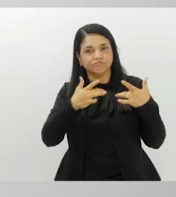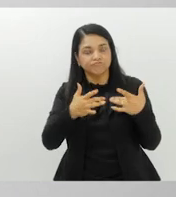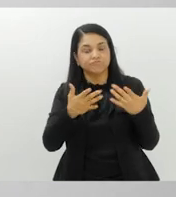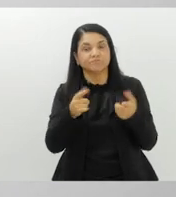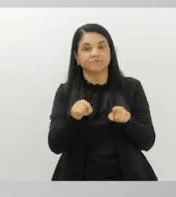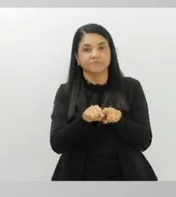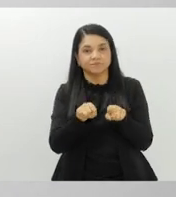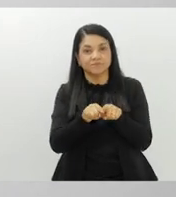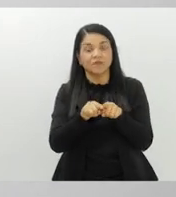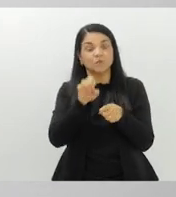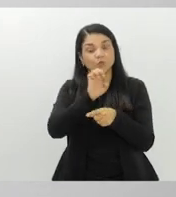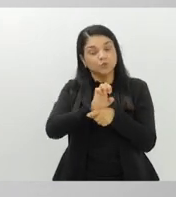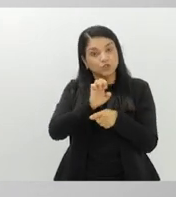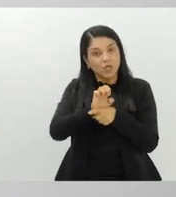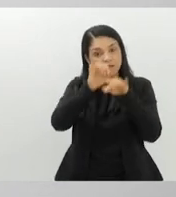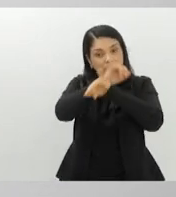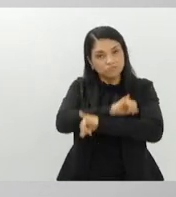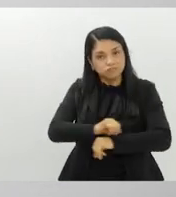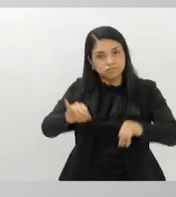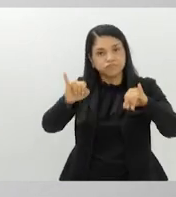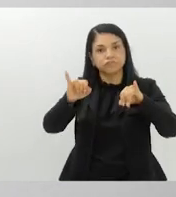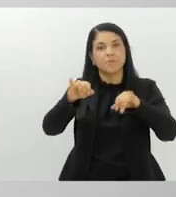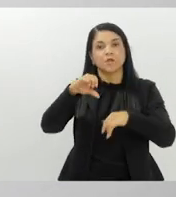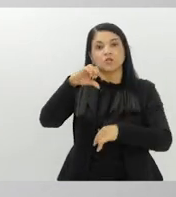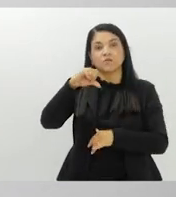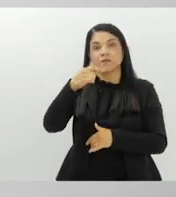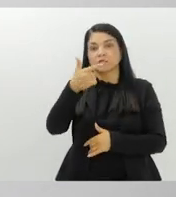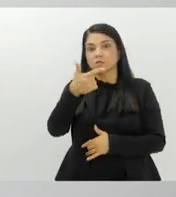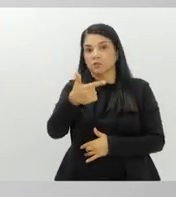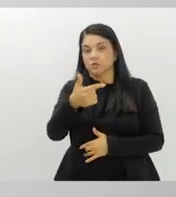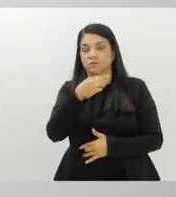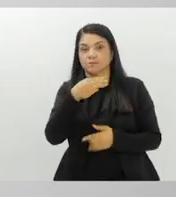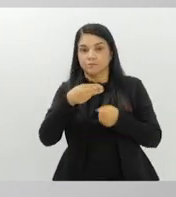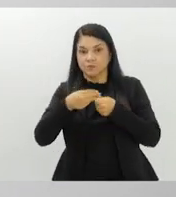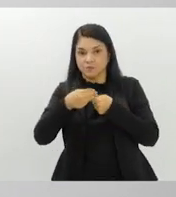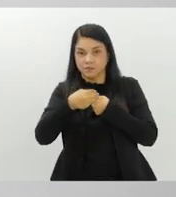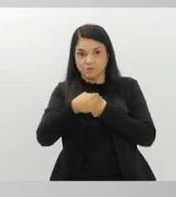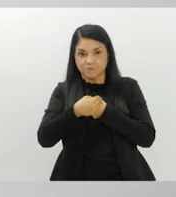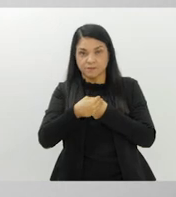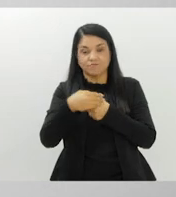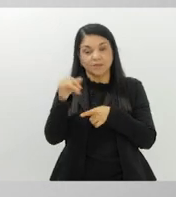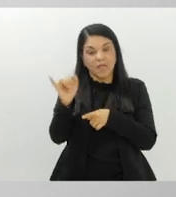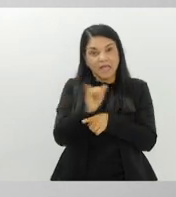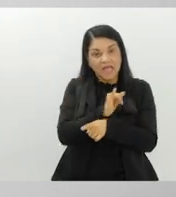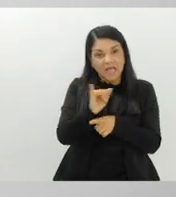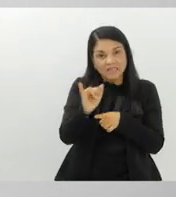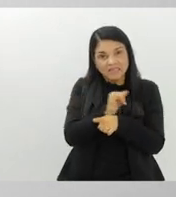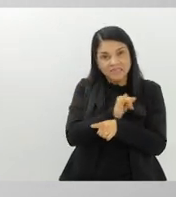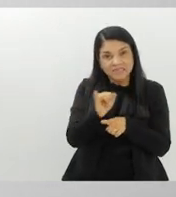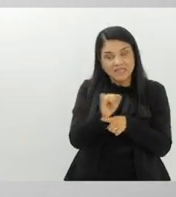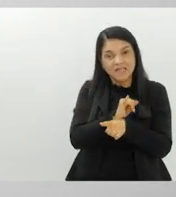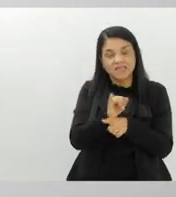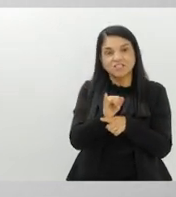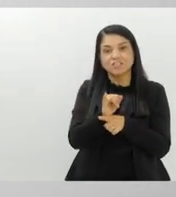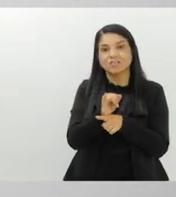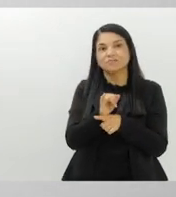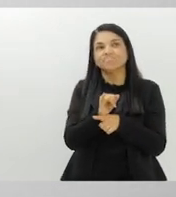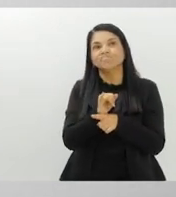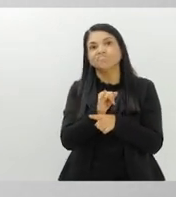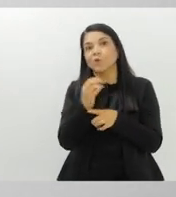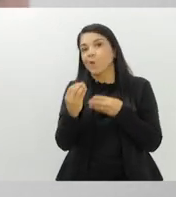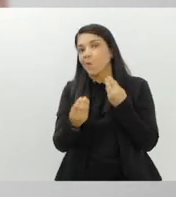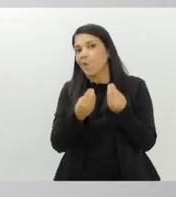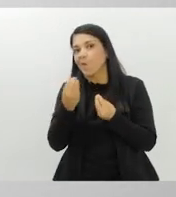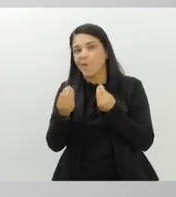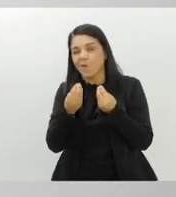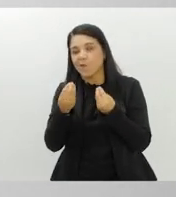do Estado estar levando essa questão para os 92 municípios através de alguma estratégia, de alguma maneira onde a gente